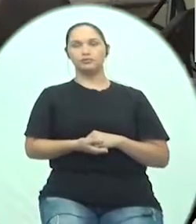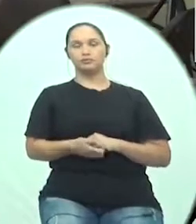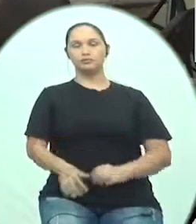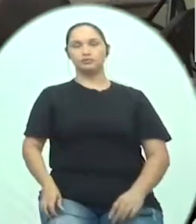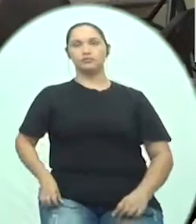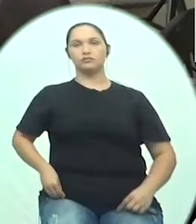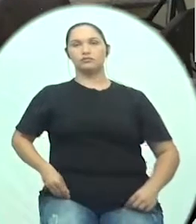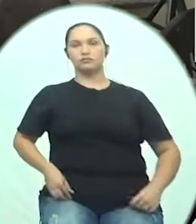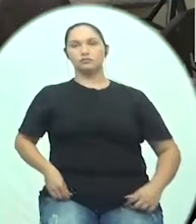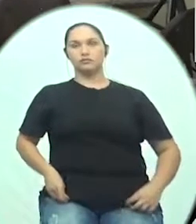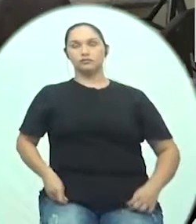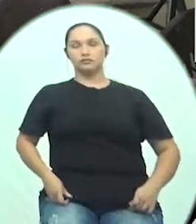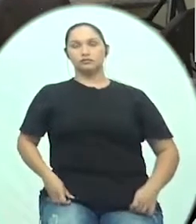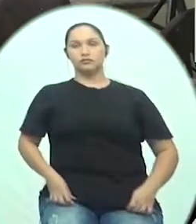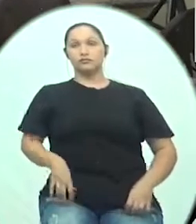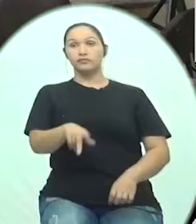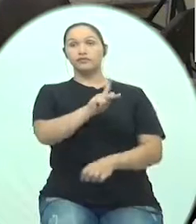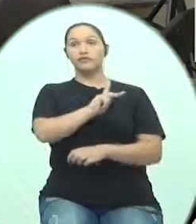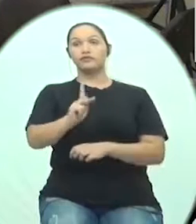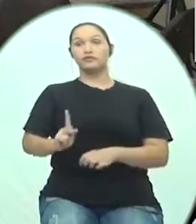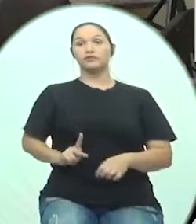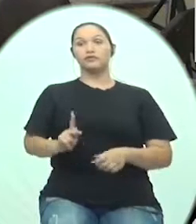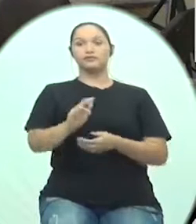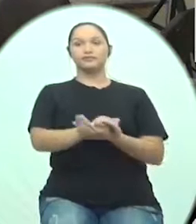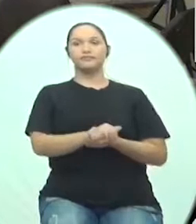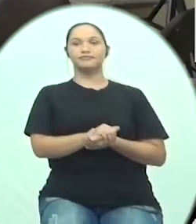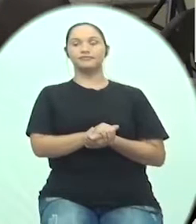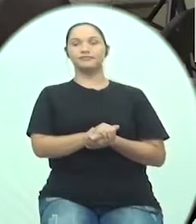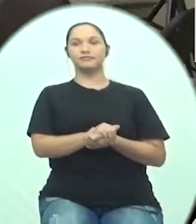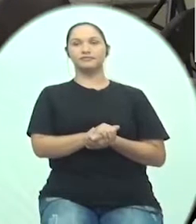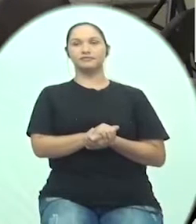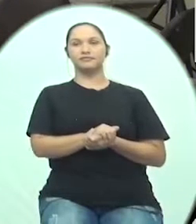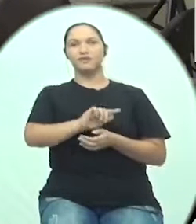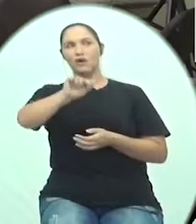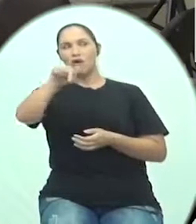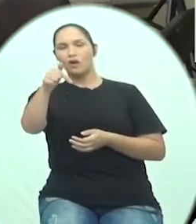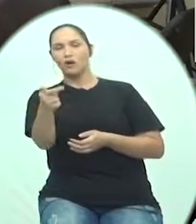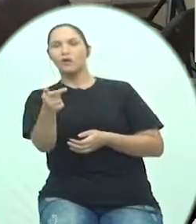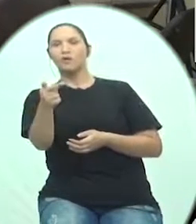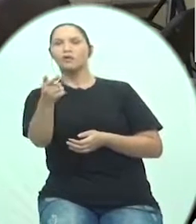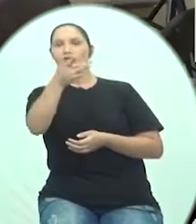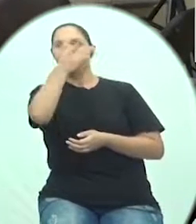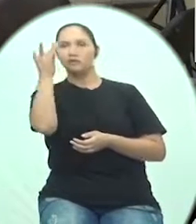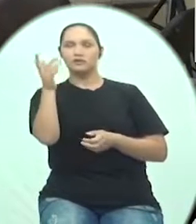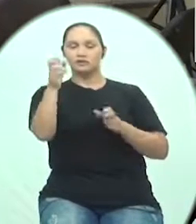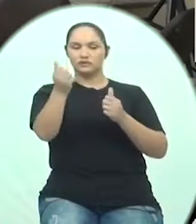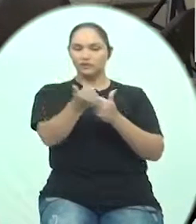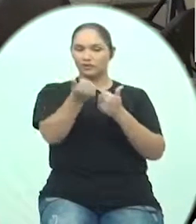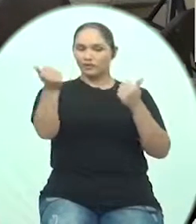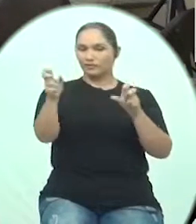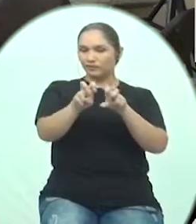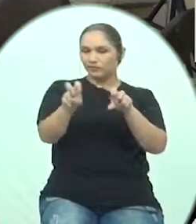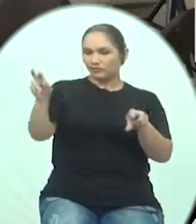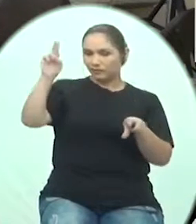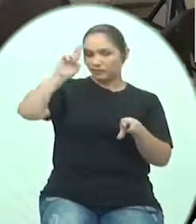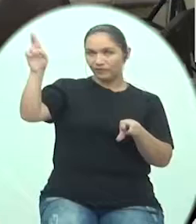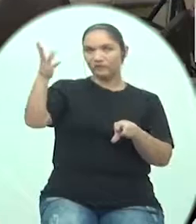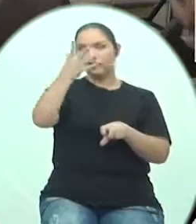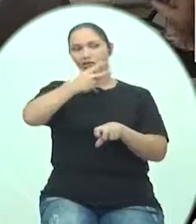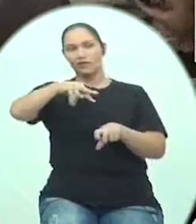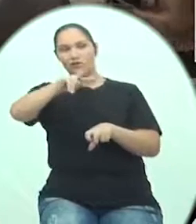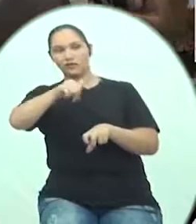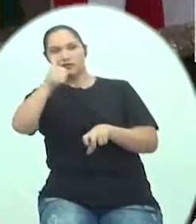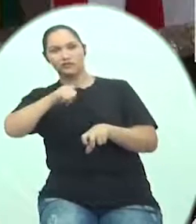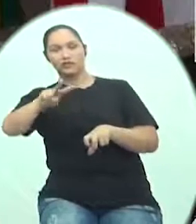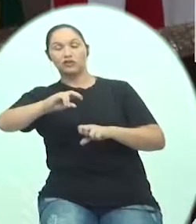Vereador senhor presidente demais membros da mesa senhores vereadores vereadoras público